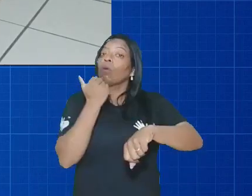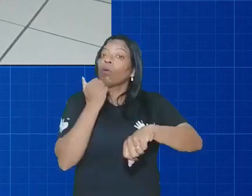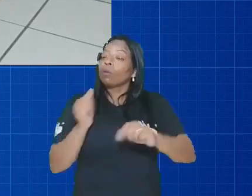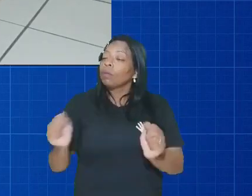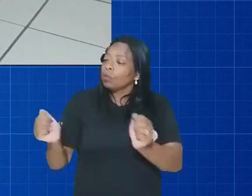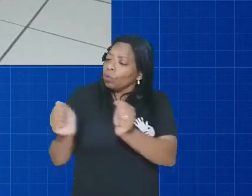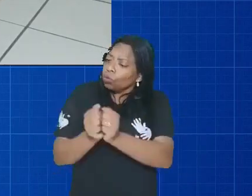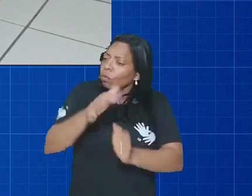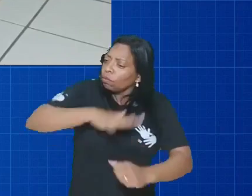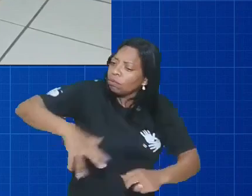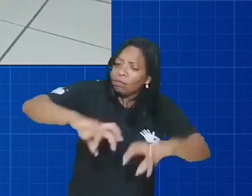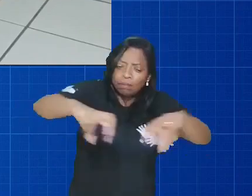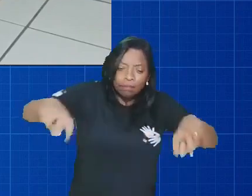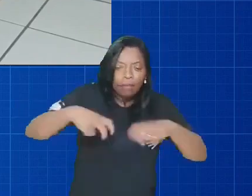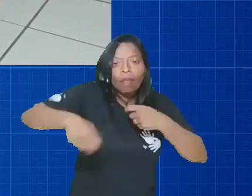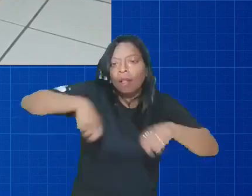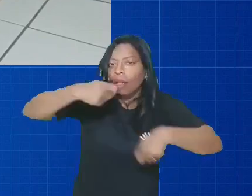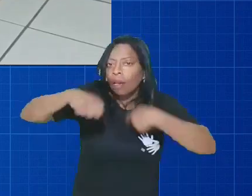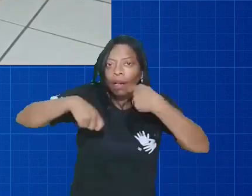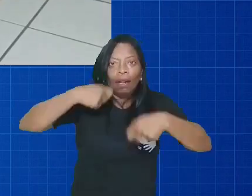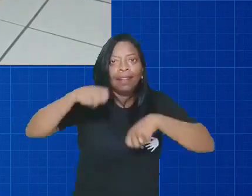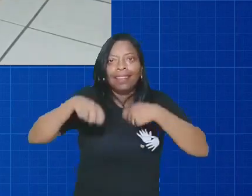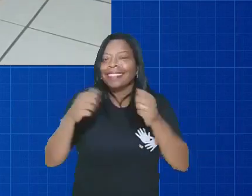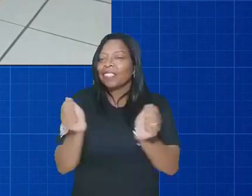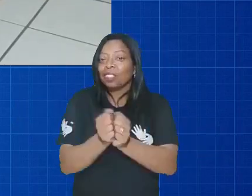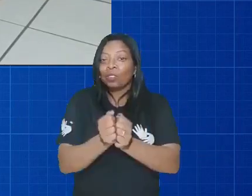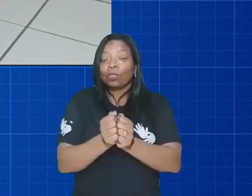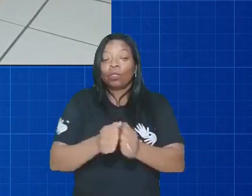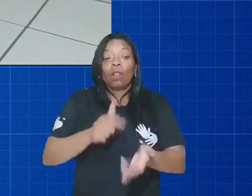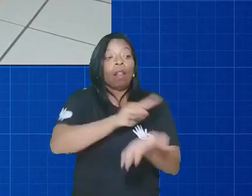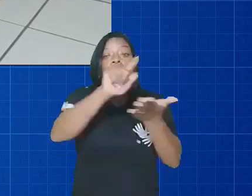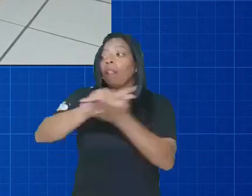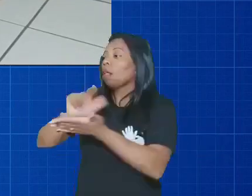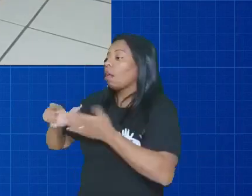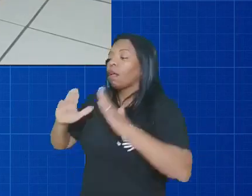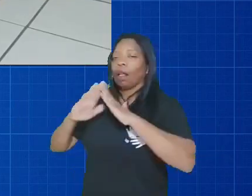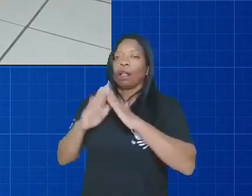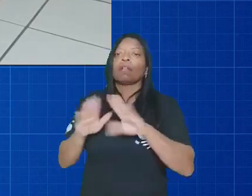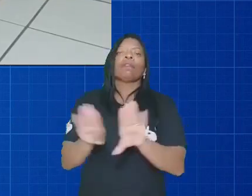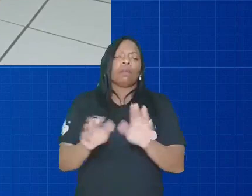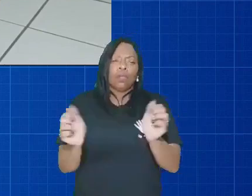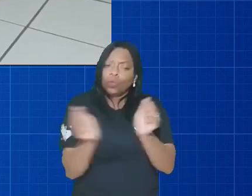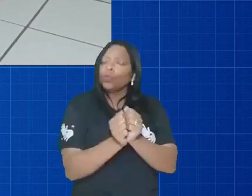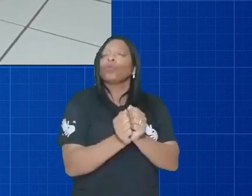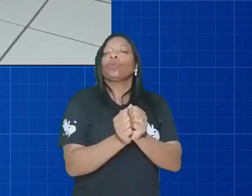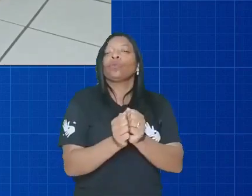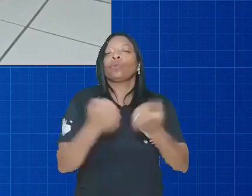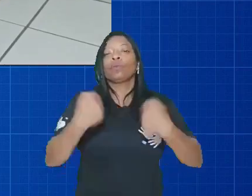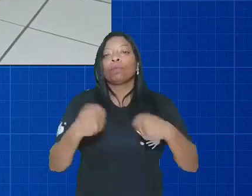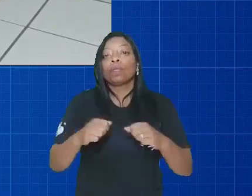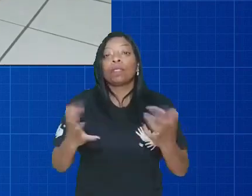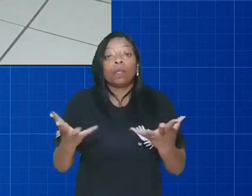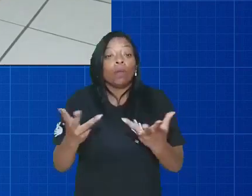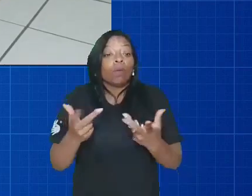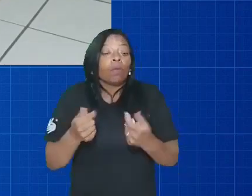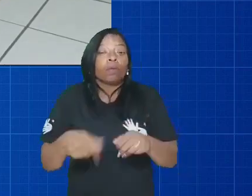casa. Então, manter isso de uma maneira que venha trazer essa qualidade, né? Na relação de vocês dentro